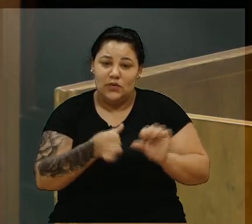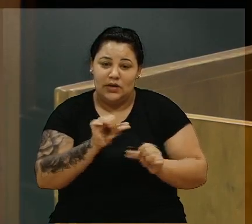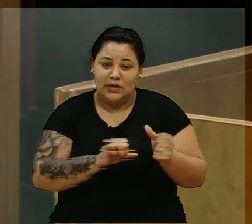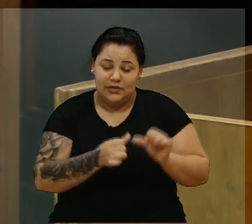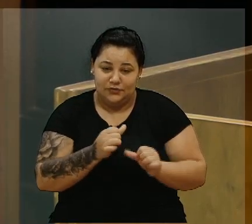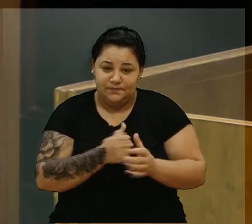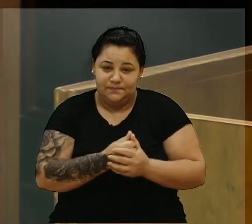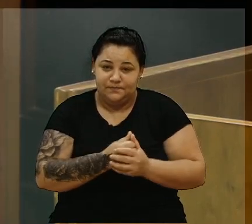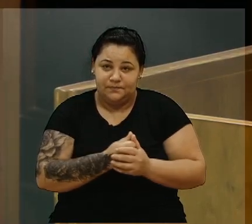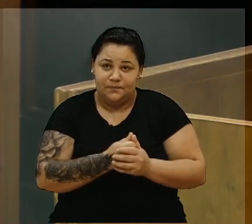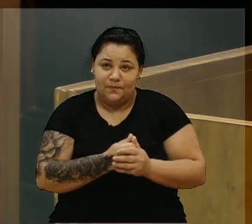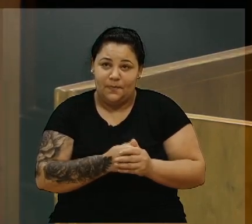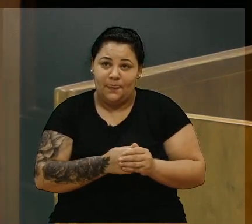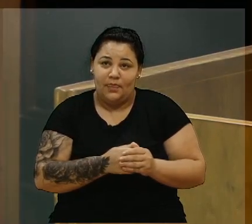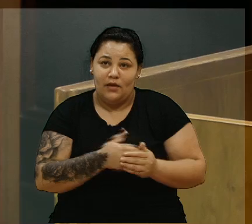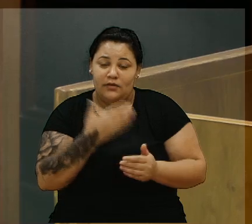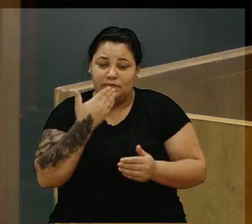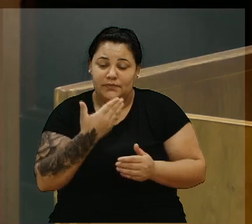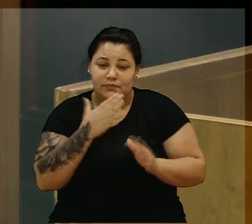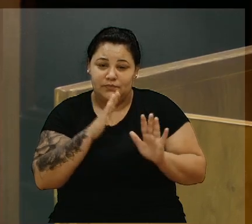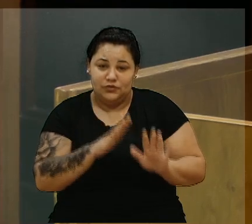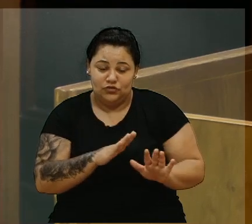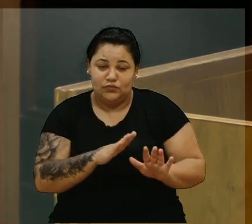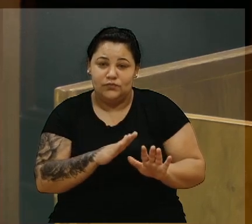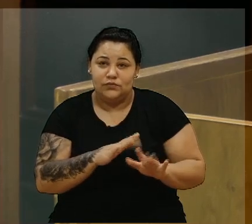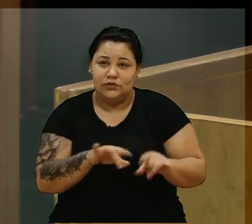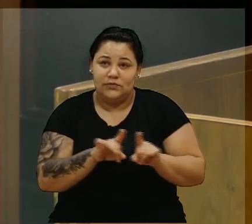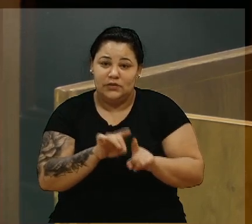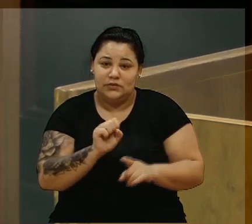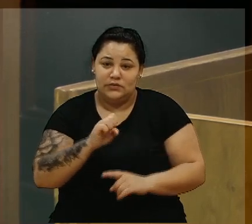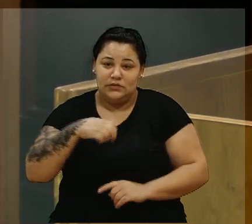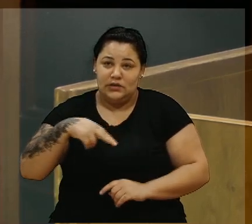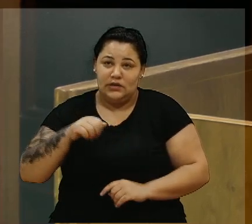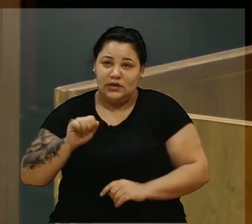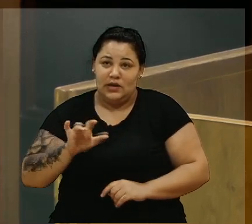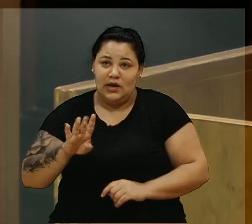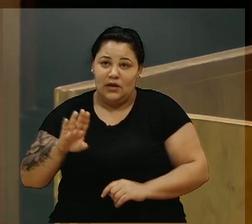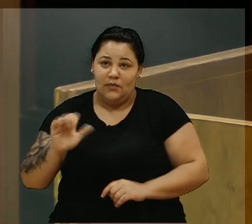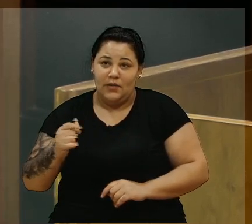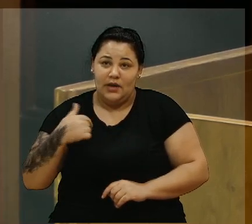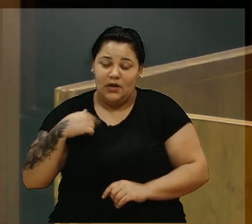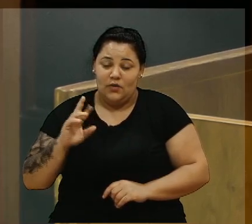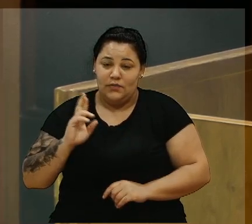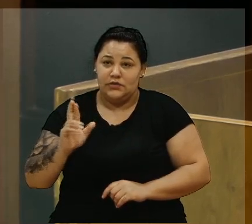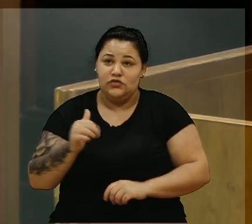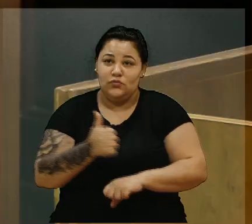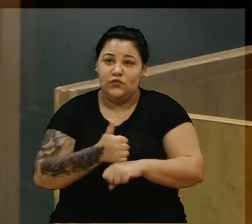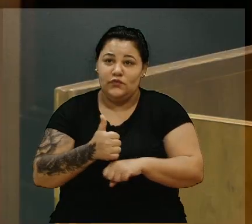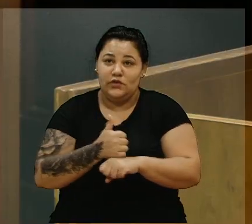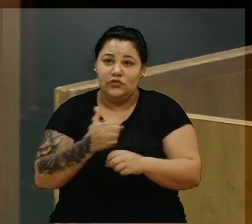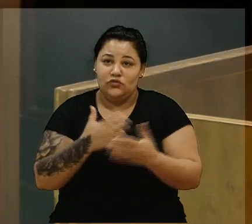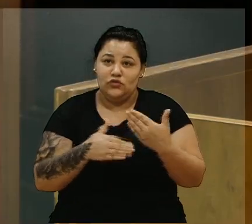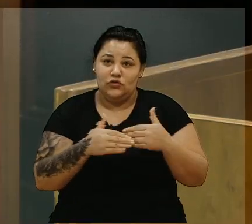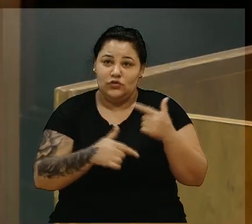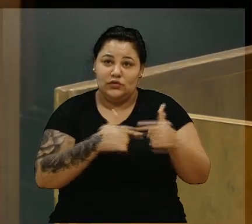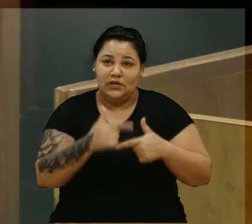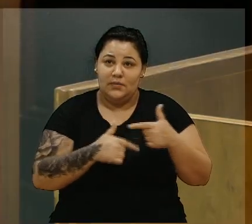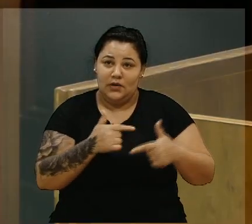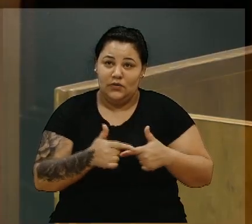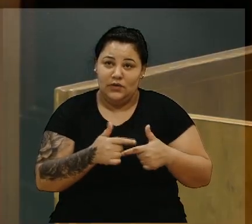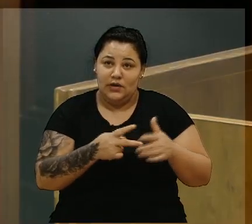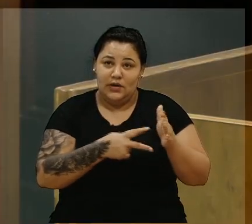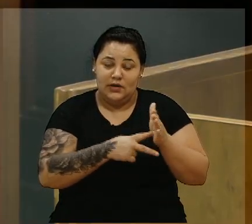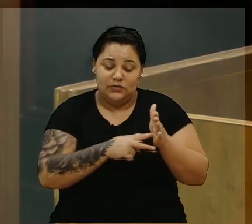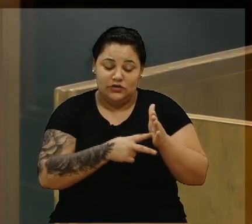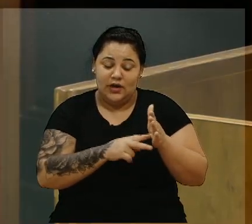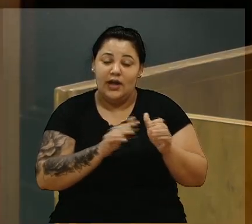Fica esse apelo por parte do Senalba, enquanto representante profissional desses trabalhadores, é o sindicato que